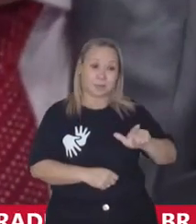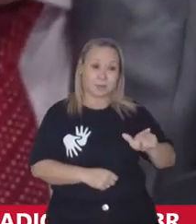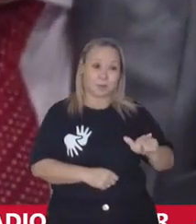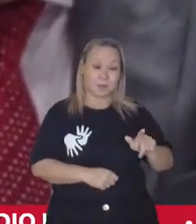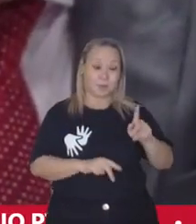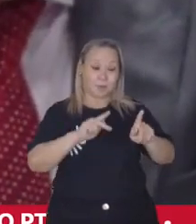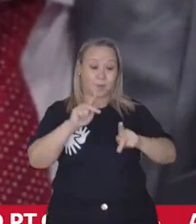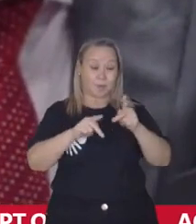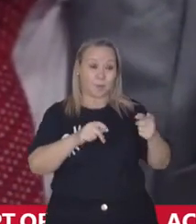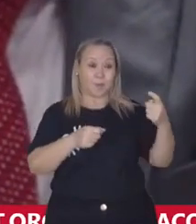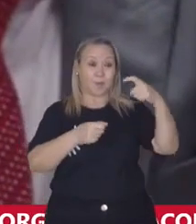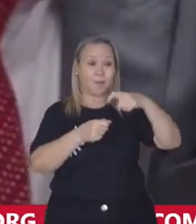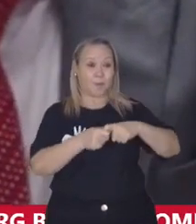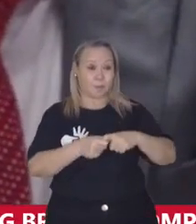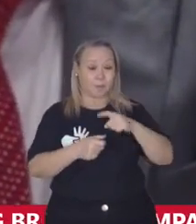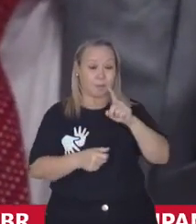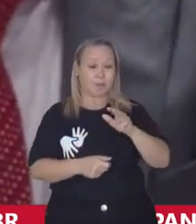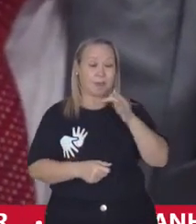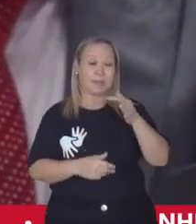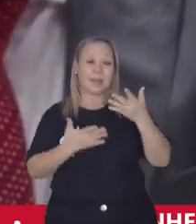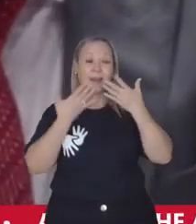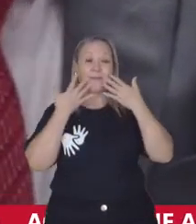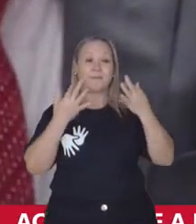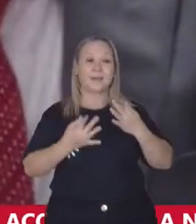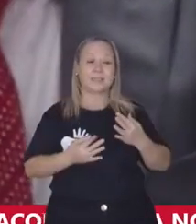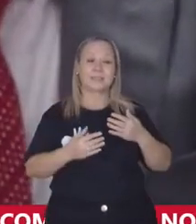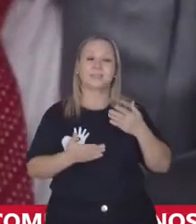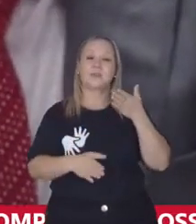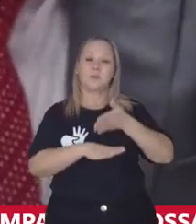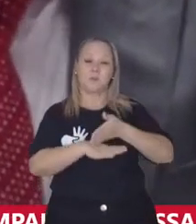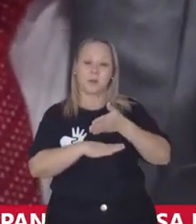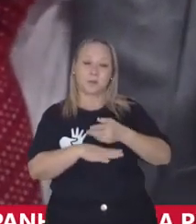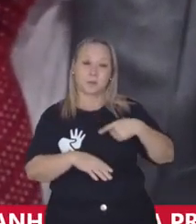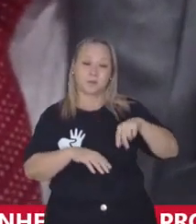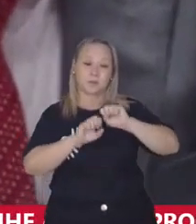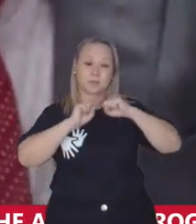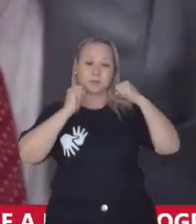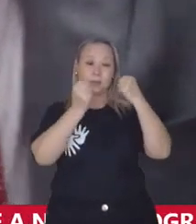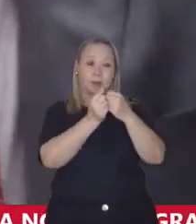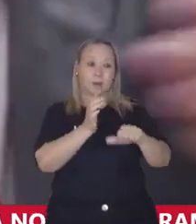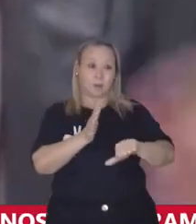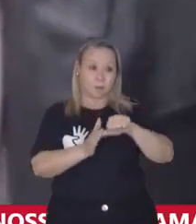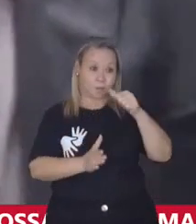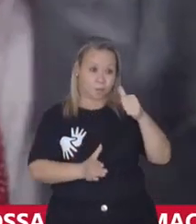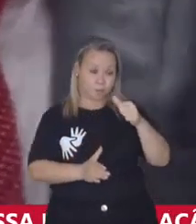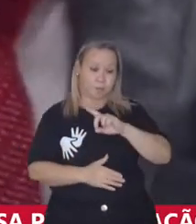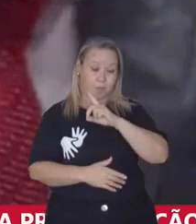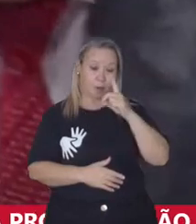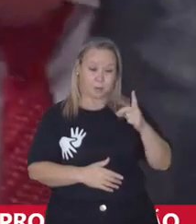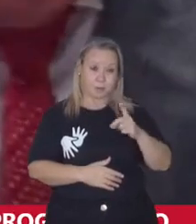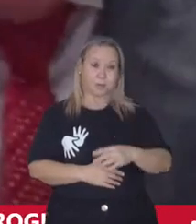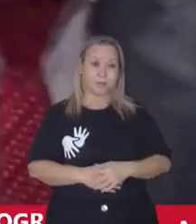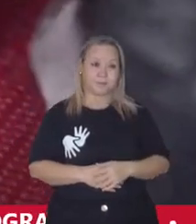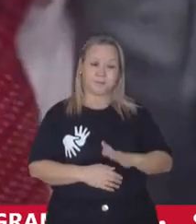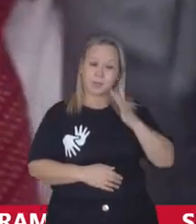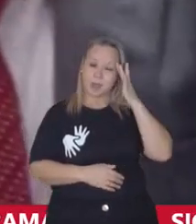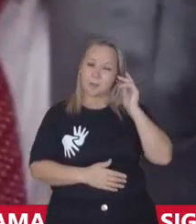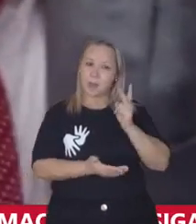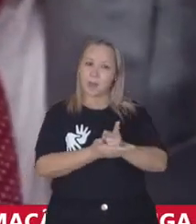feliz. Então, participou conosco desse processo do seminário, nesse primeiro dia. Amanhã o seminário